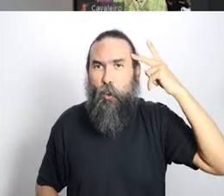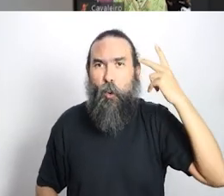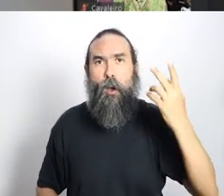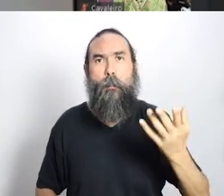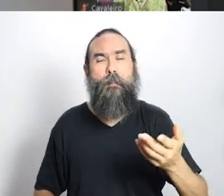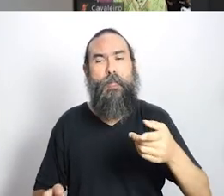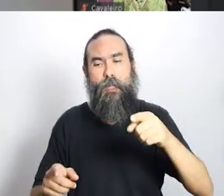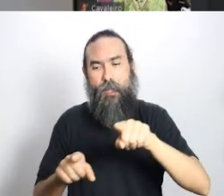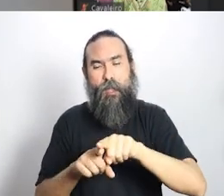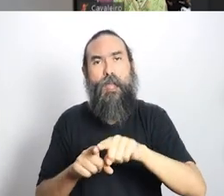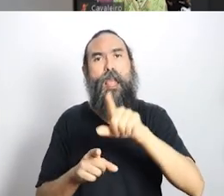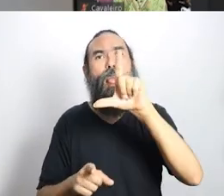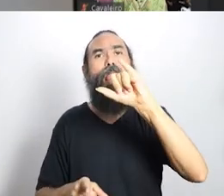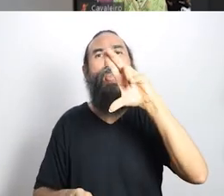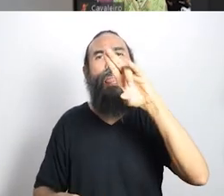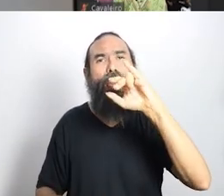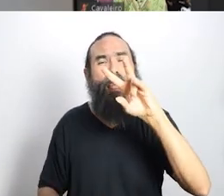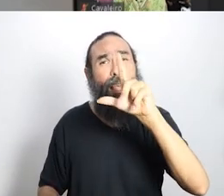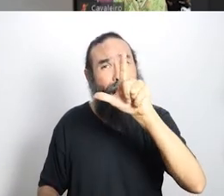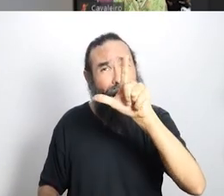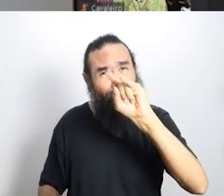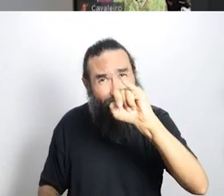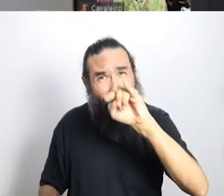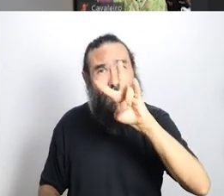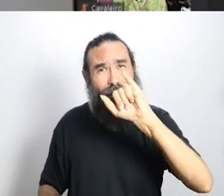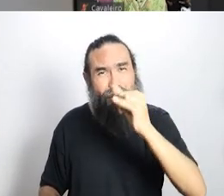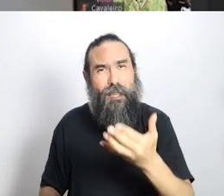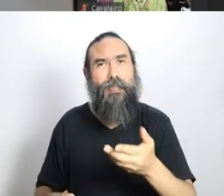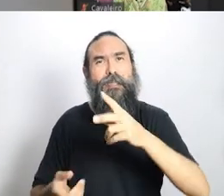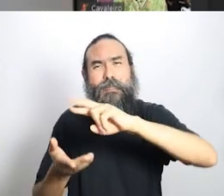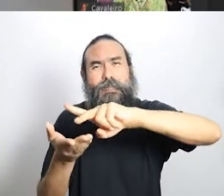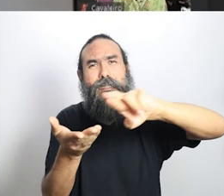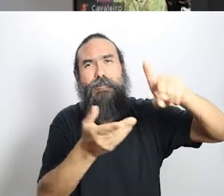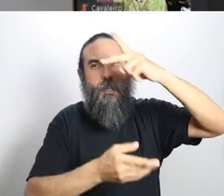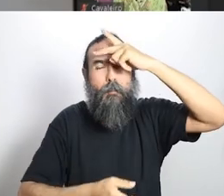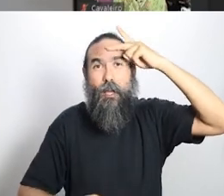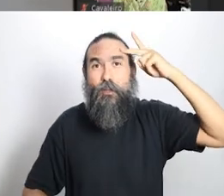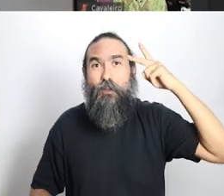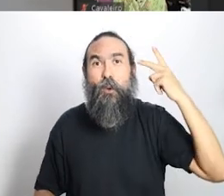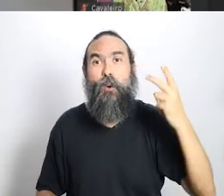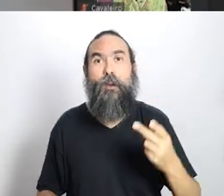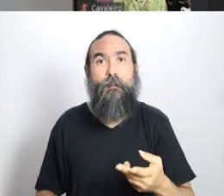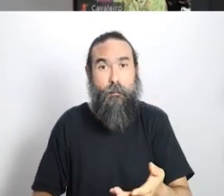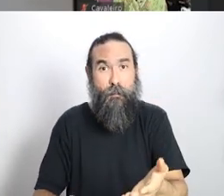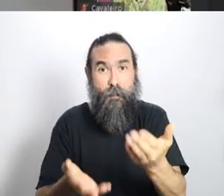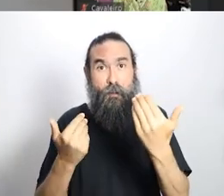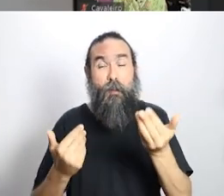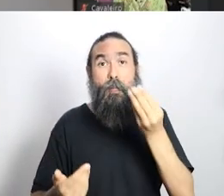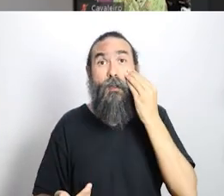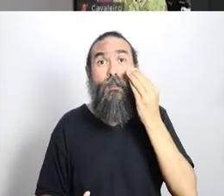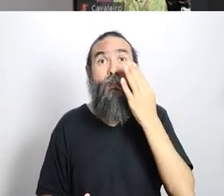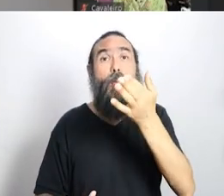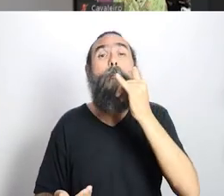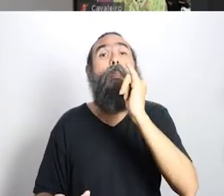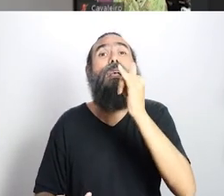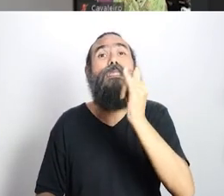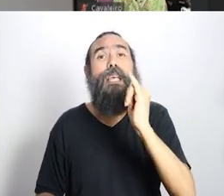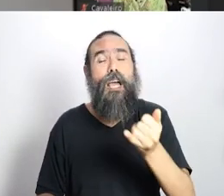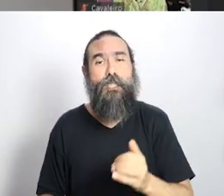olha, Lívia, muita riqueza poder ouvir os mestres. Meu povo, vamos mandando as mensagens aí.